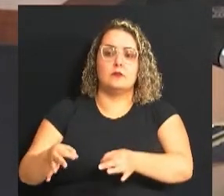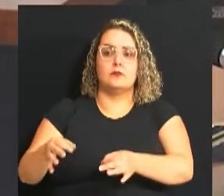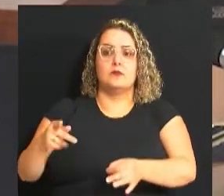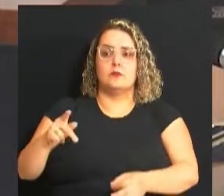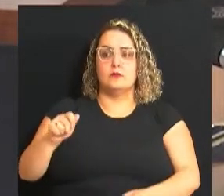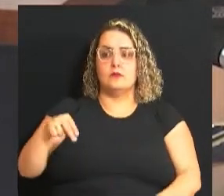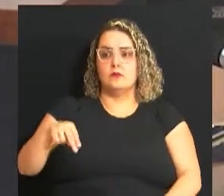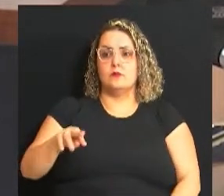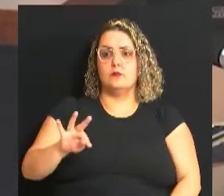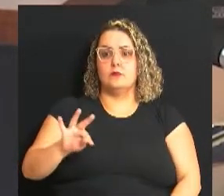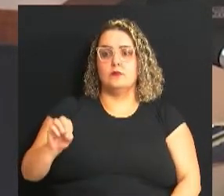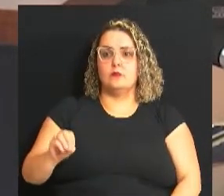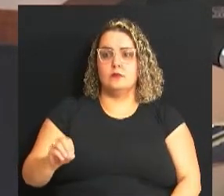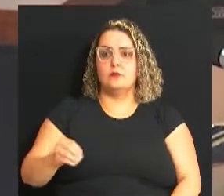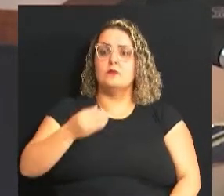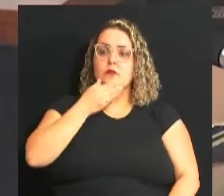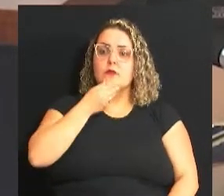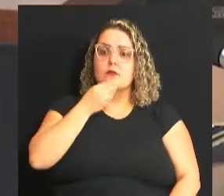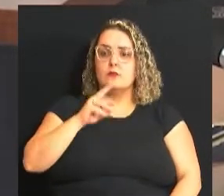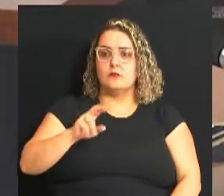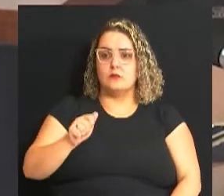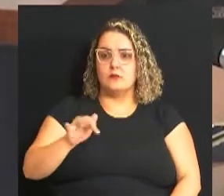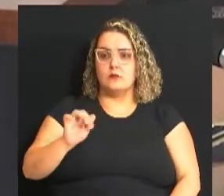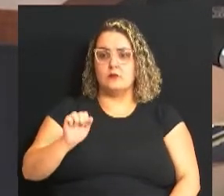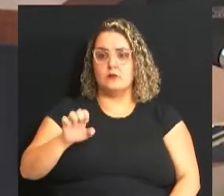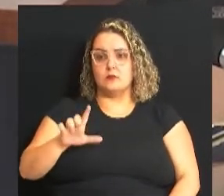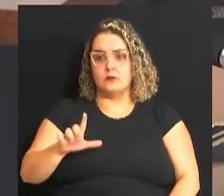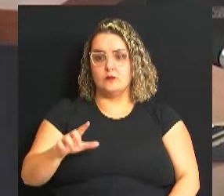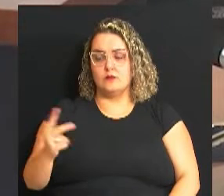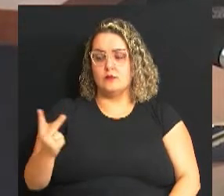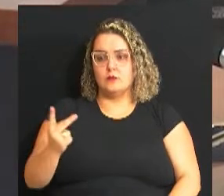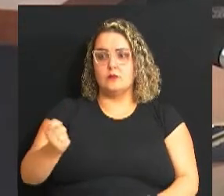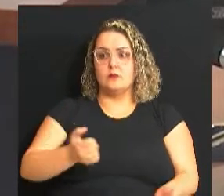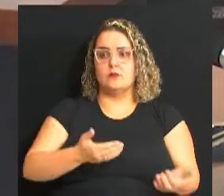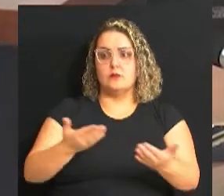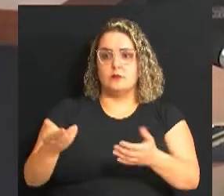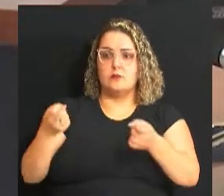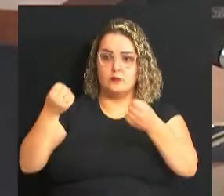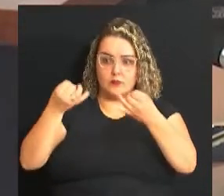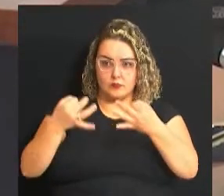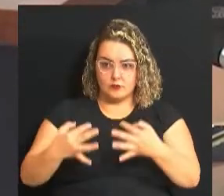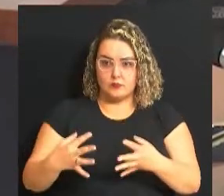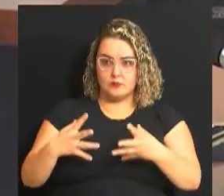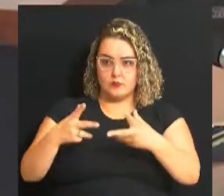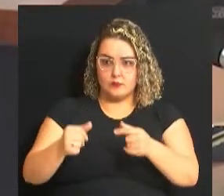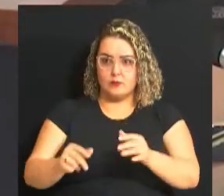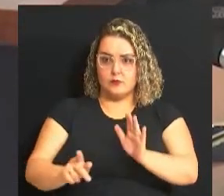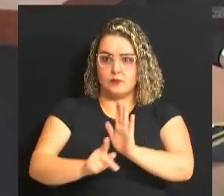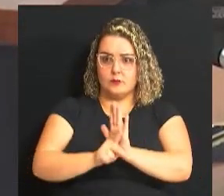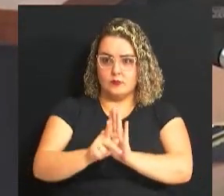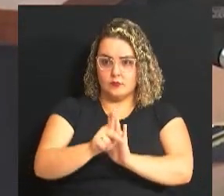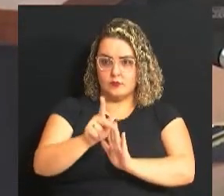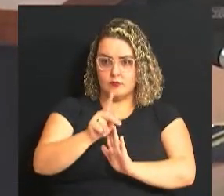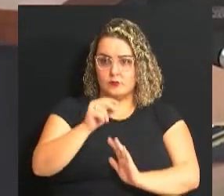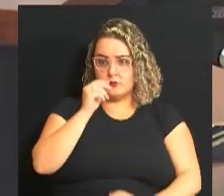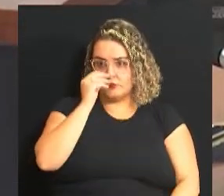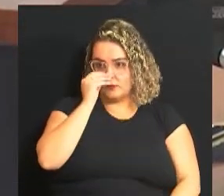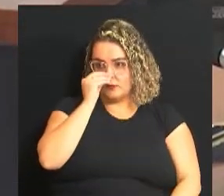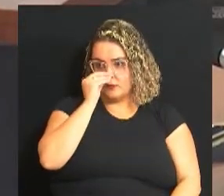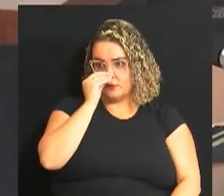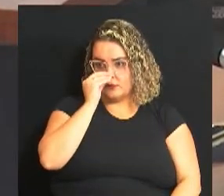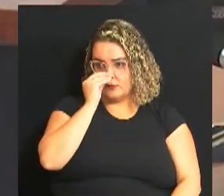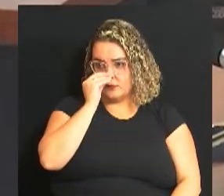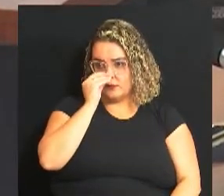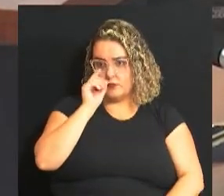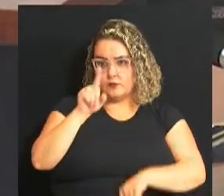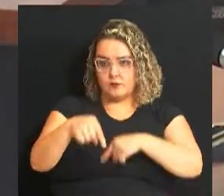está o Rafael. E eles farão a apresentação, a explicação de todo o projeto e também para os outros